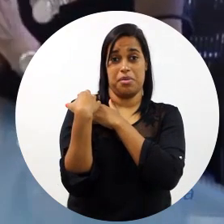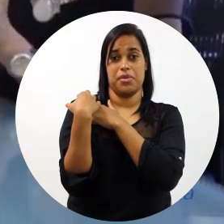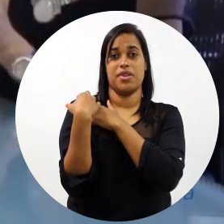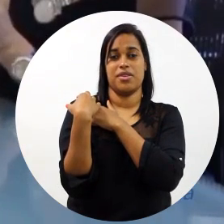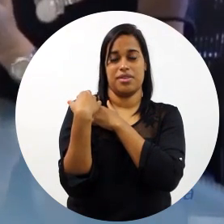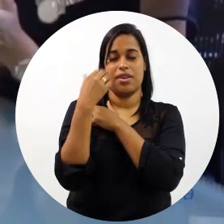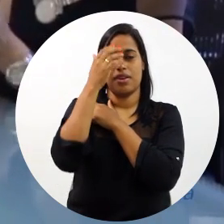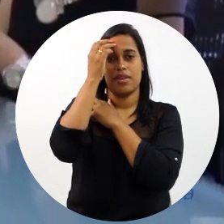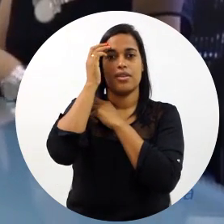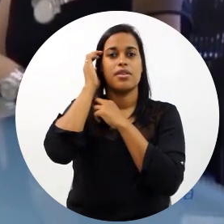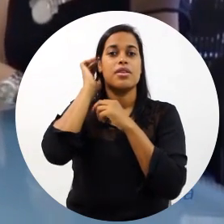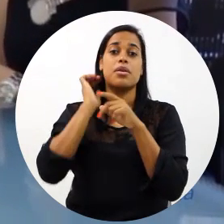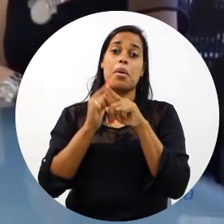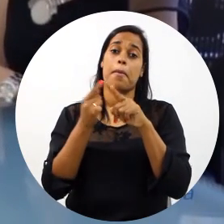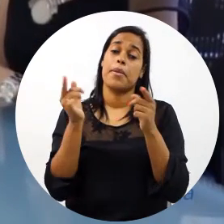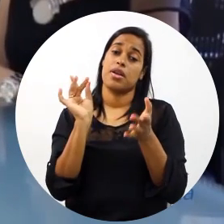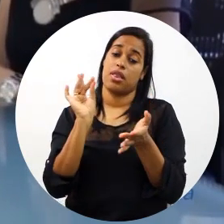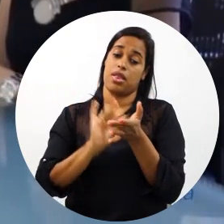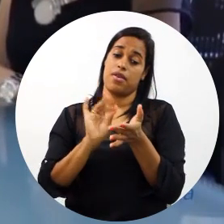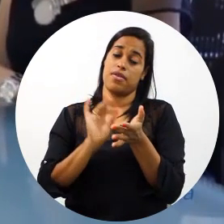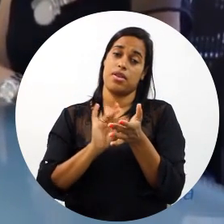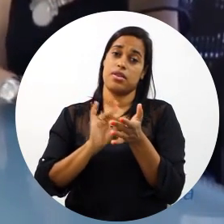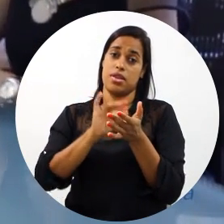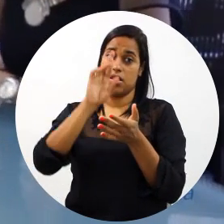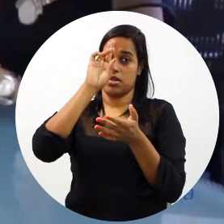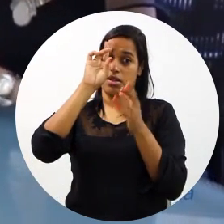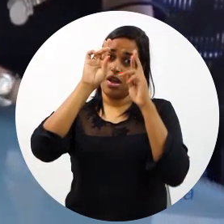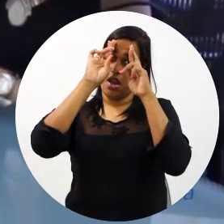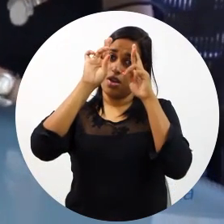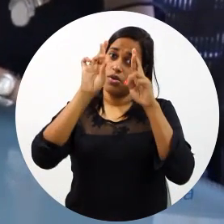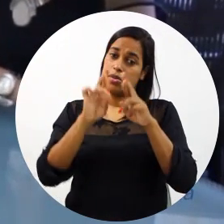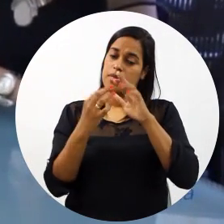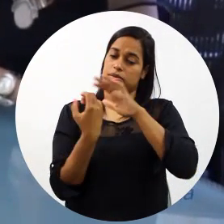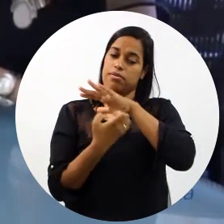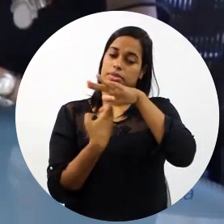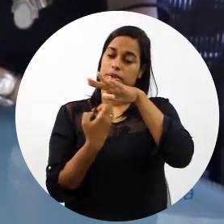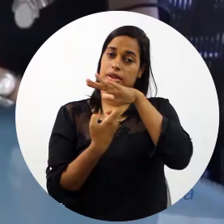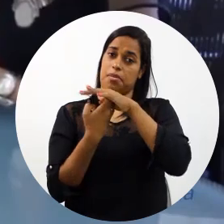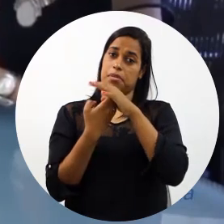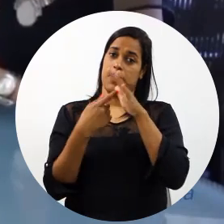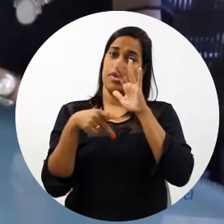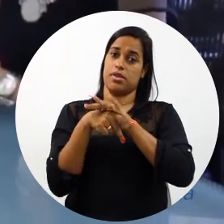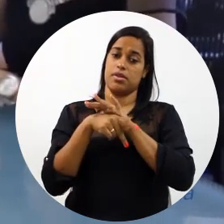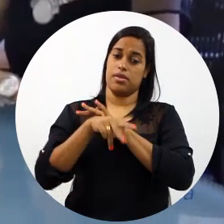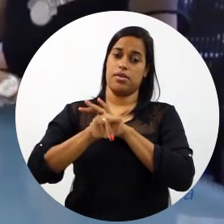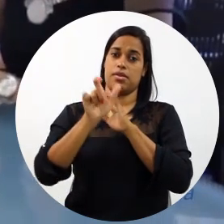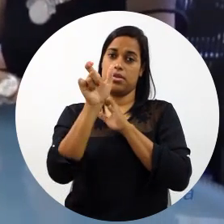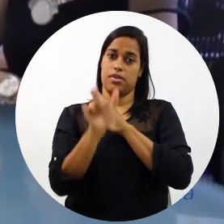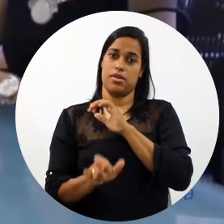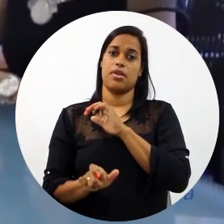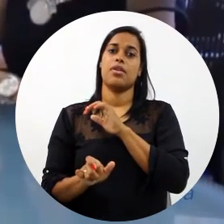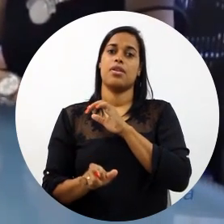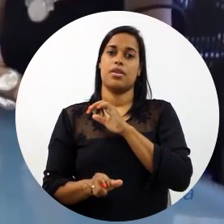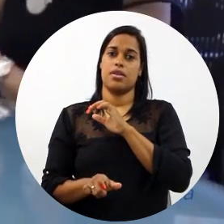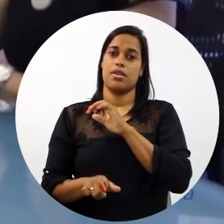assim, na verdade quem deveria ser responsável por aquele funcionário era a empresa dele. A terceirizada. Exatamente, né? A terceirizada. Mas